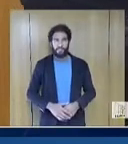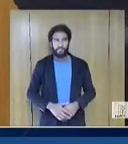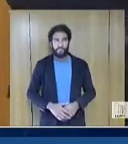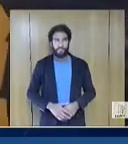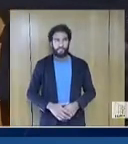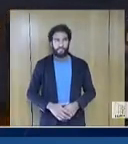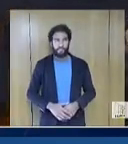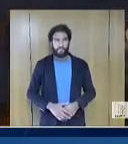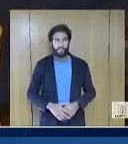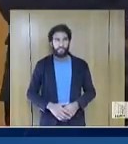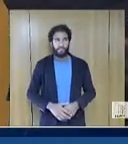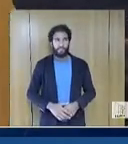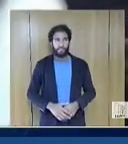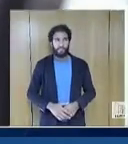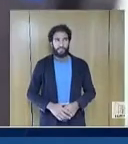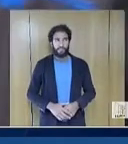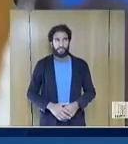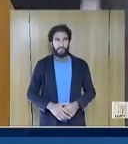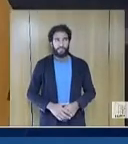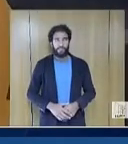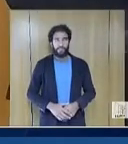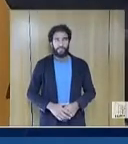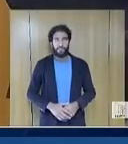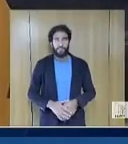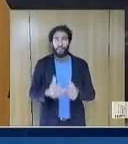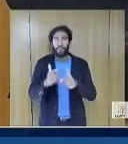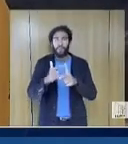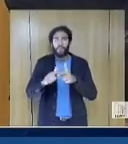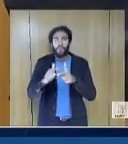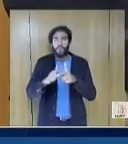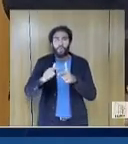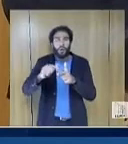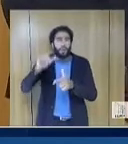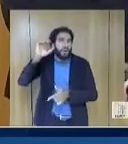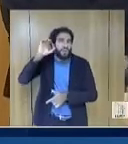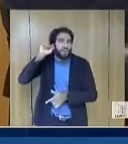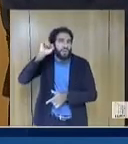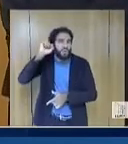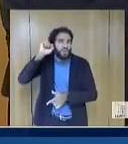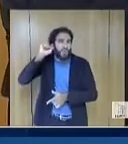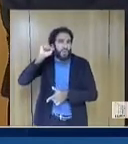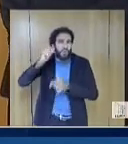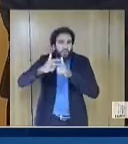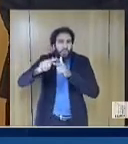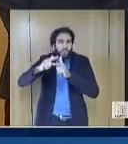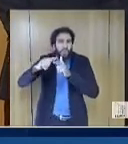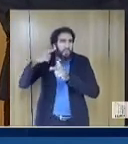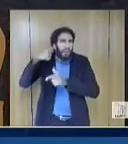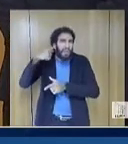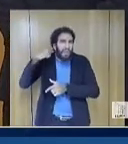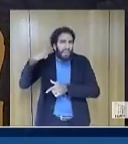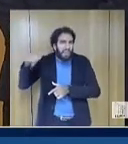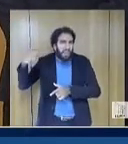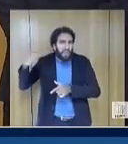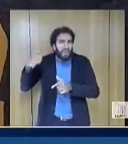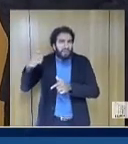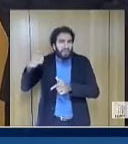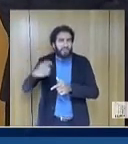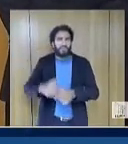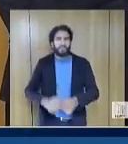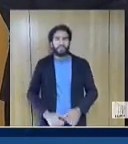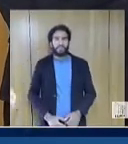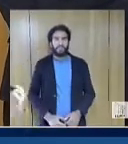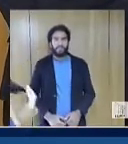um assassinato, não é um crime federal. Então, essa delação foi para a vara que já cuida